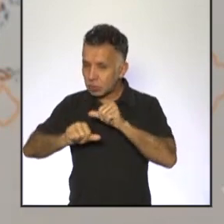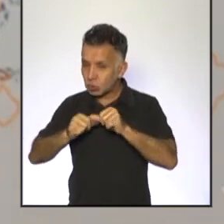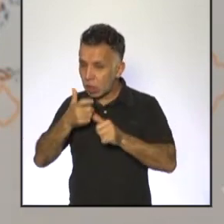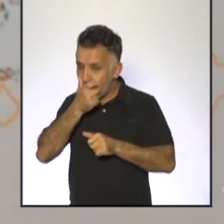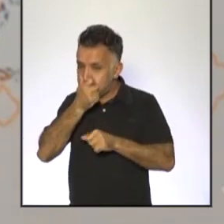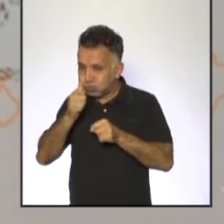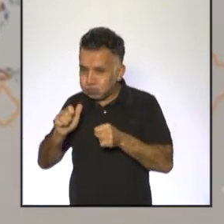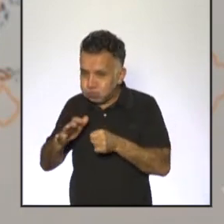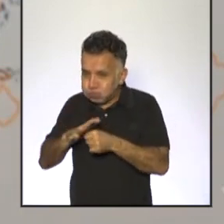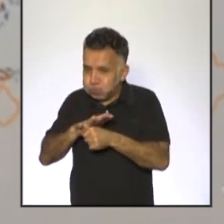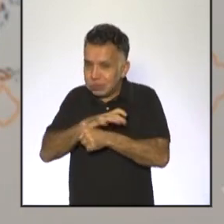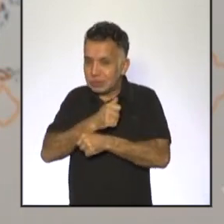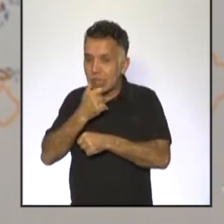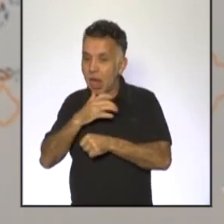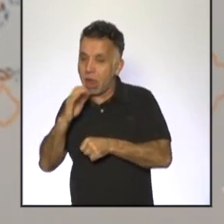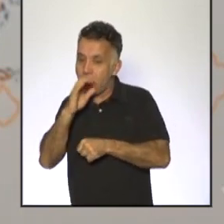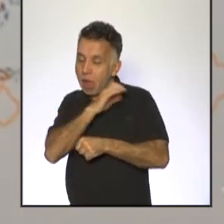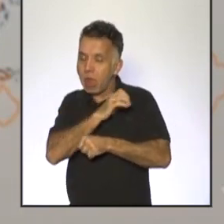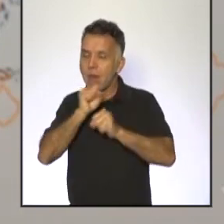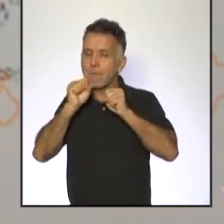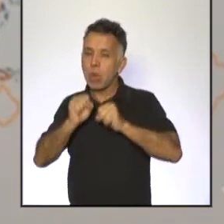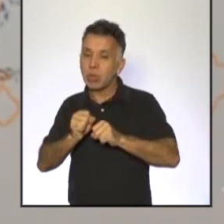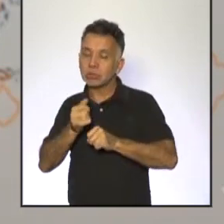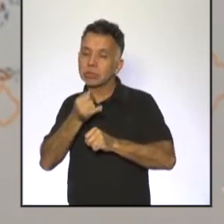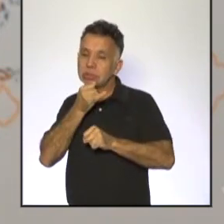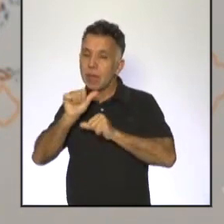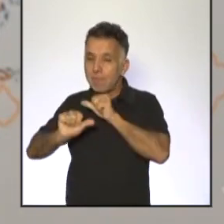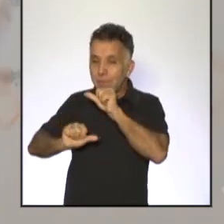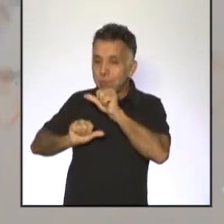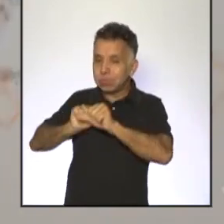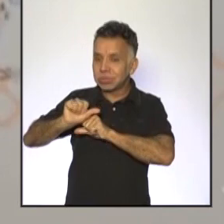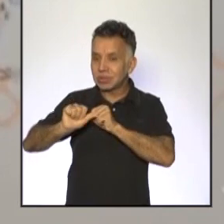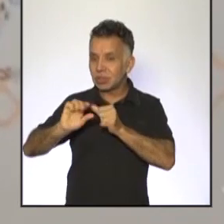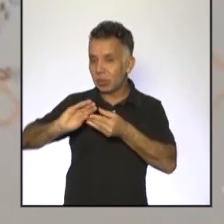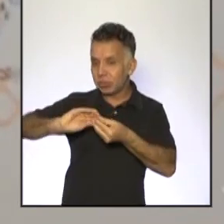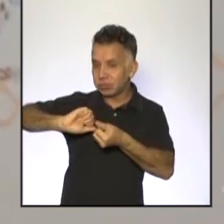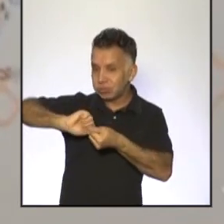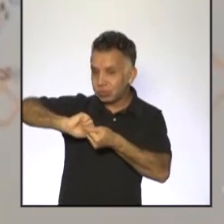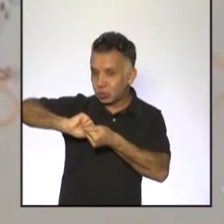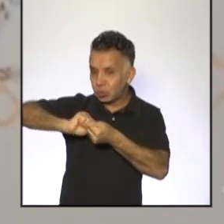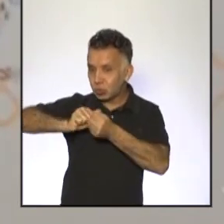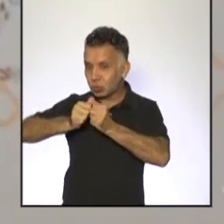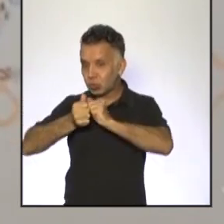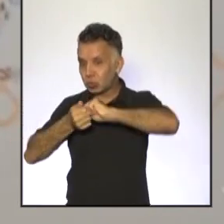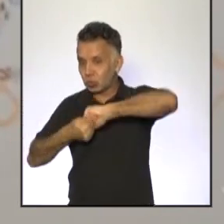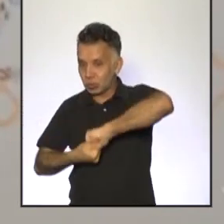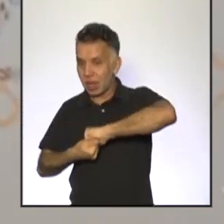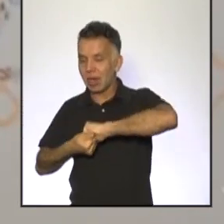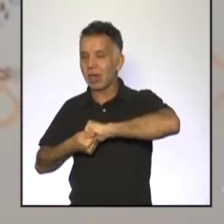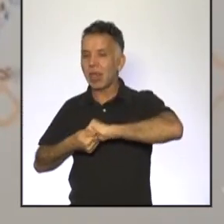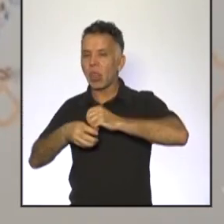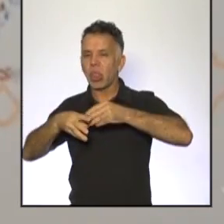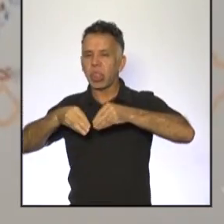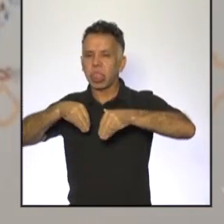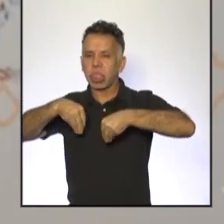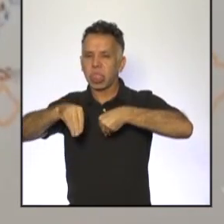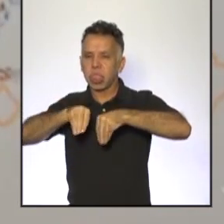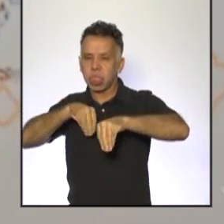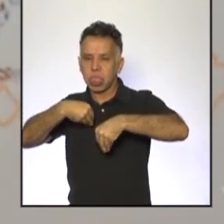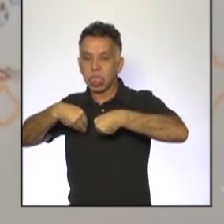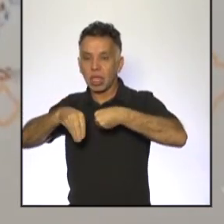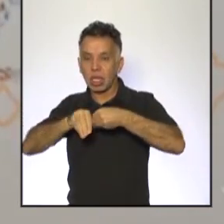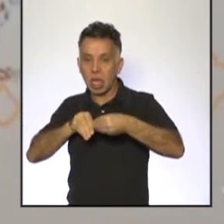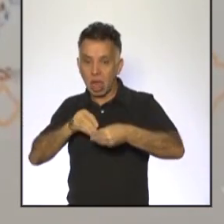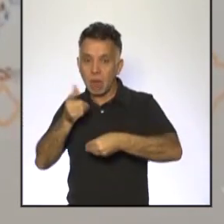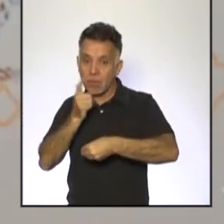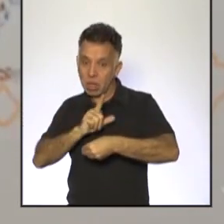compressão, pode acabar sofrendo dobramento. E aí, basicamente, pode acontecer sim, isso